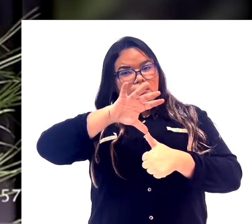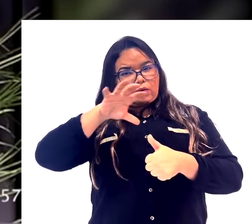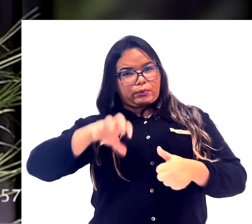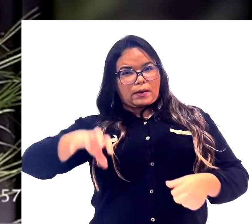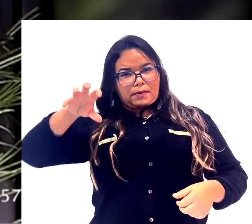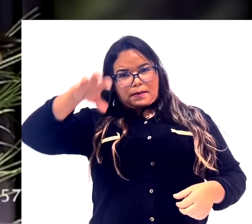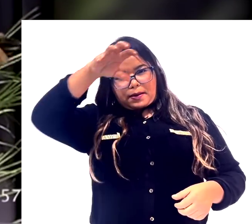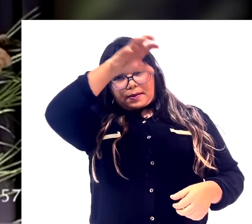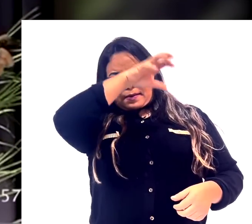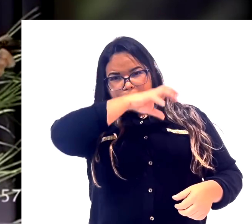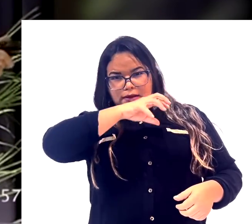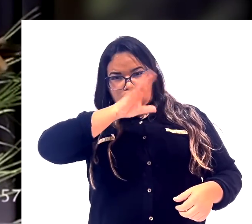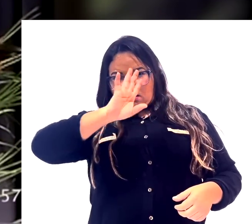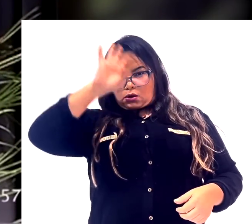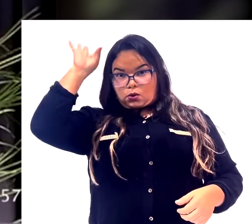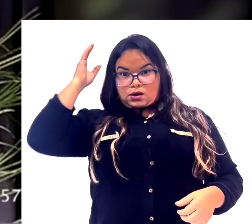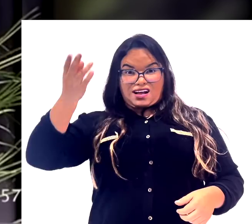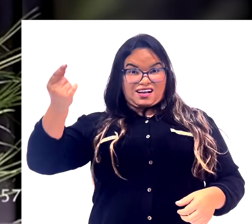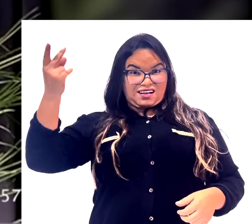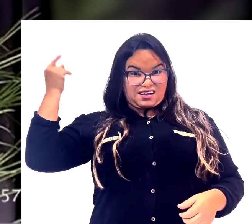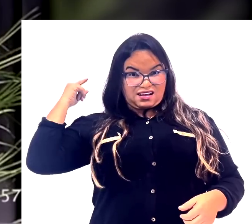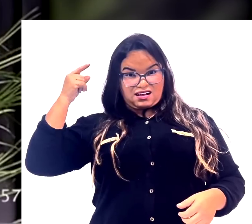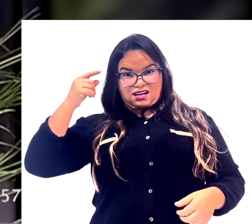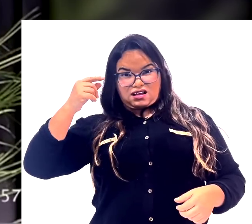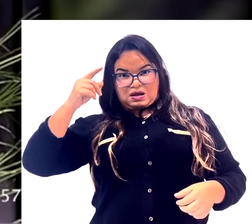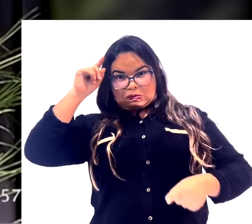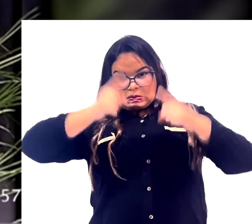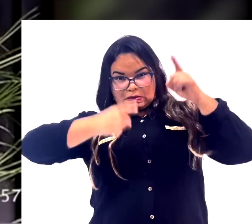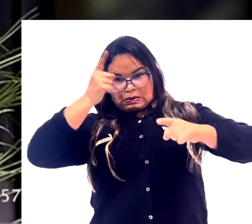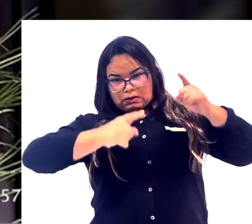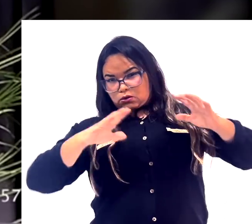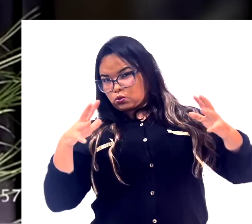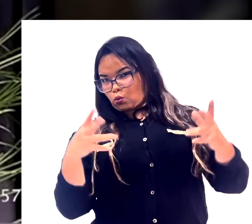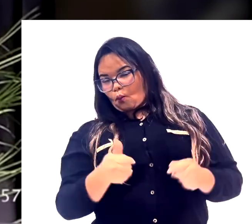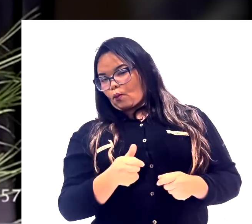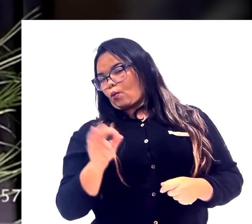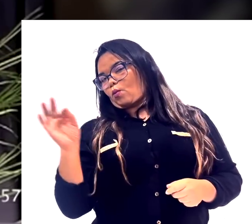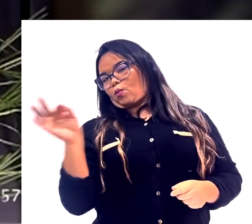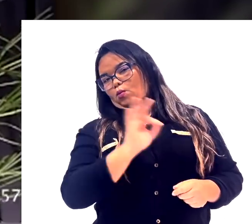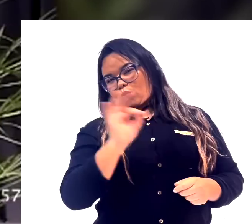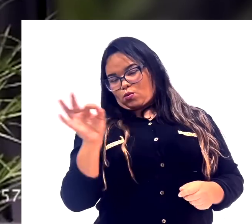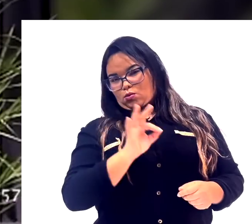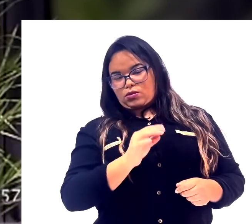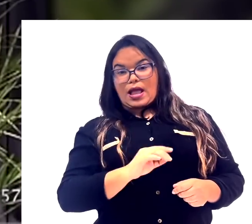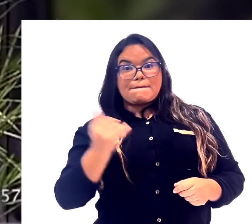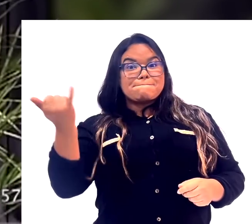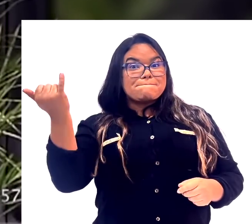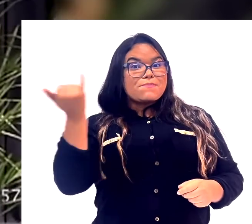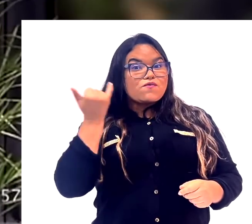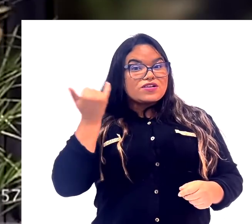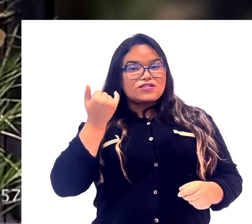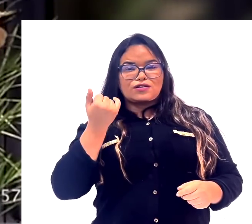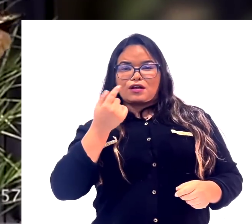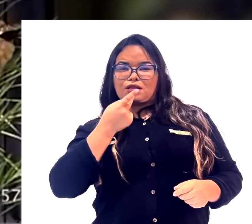governou sobre todas elas? Obviamente que não. Mas lembrem-se, a profecia não diz que seria esta Roma.